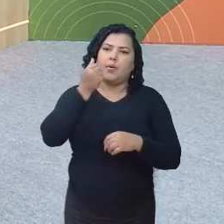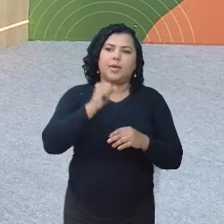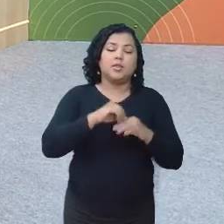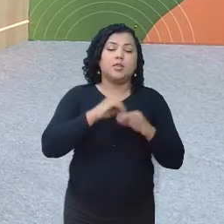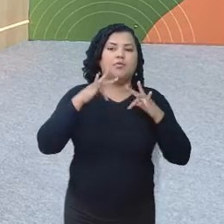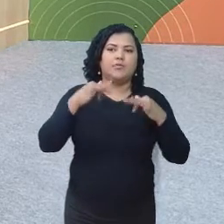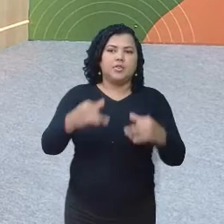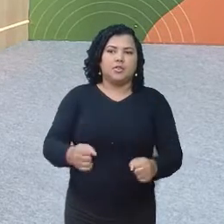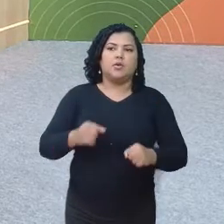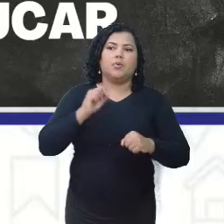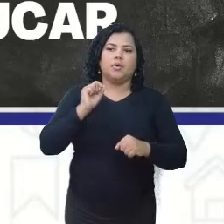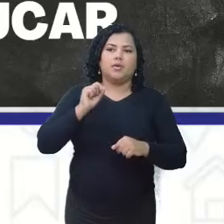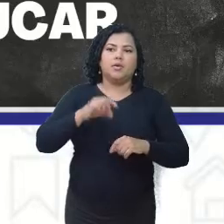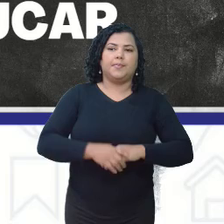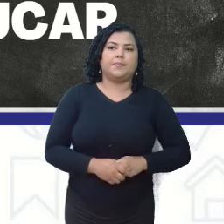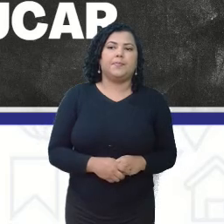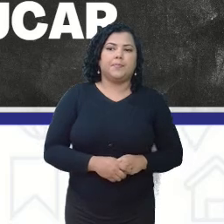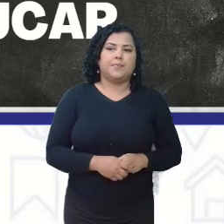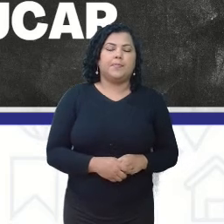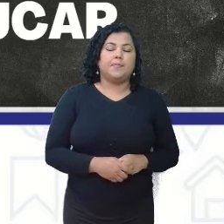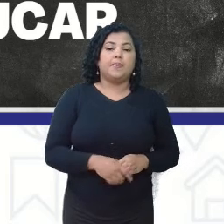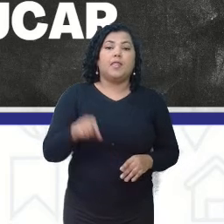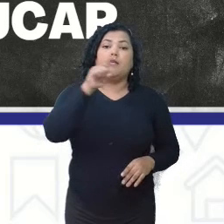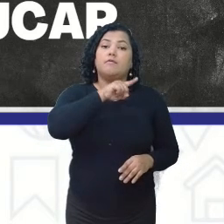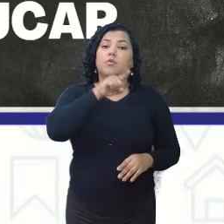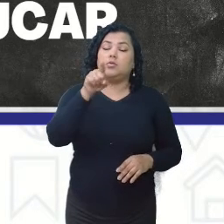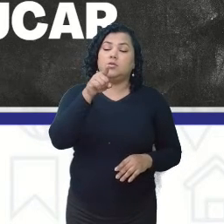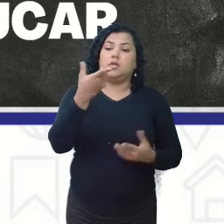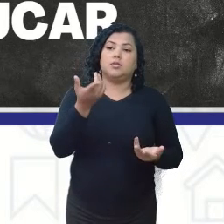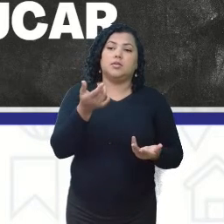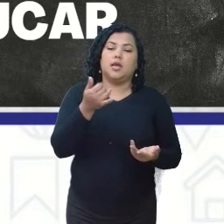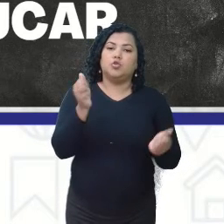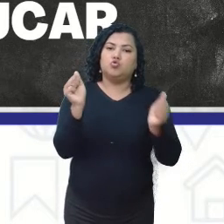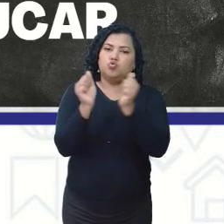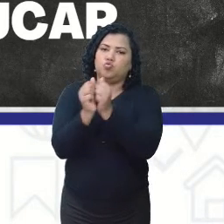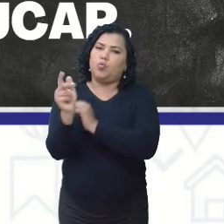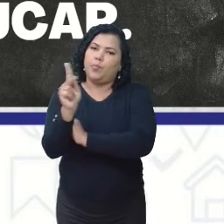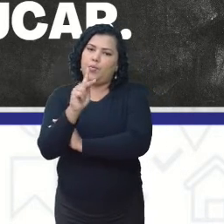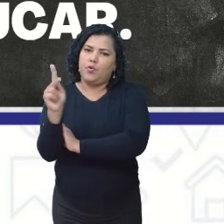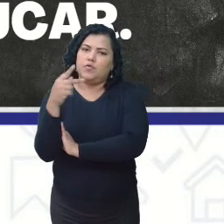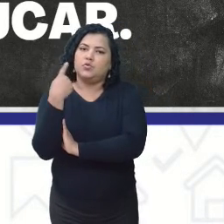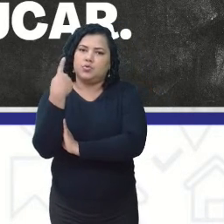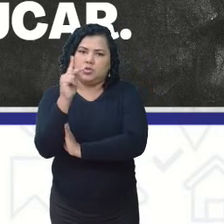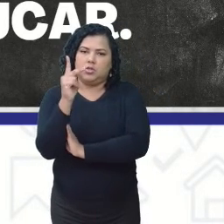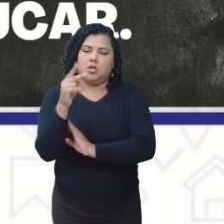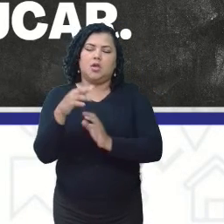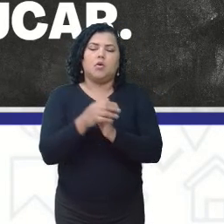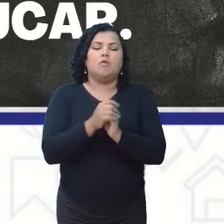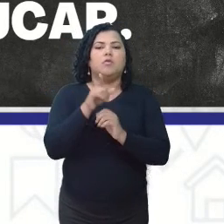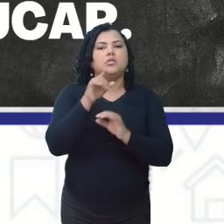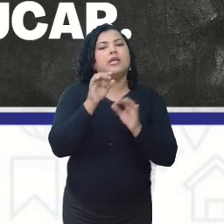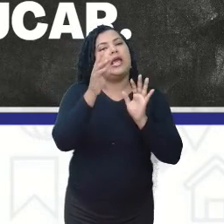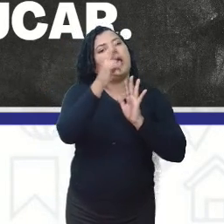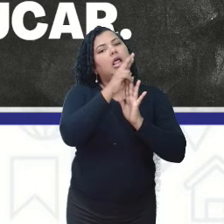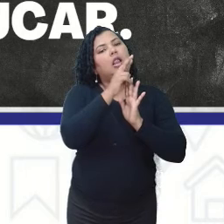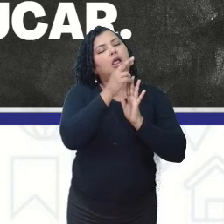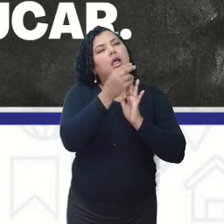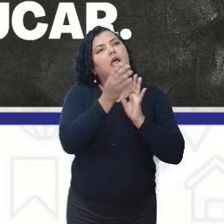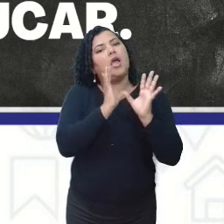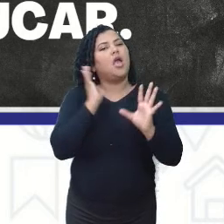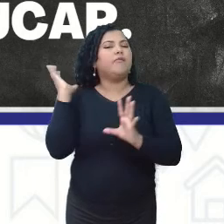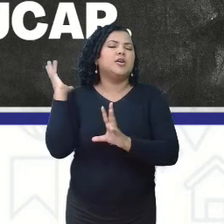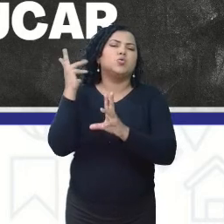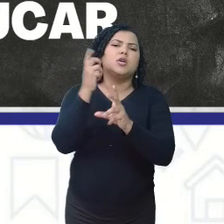de atividade, fica para vocês, para que, sob a orientação do seu professor, sua professora, você elabore um resumo com